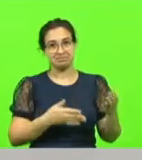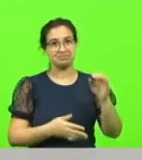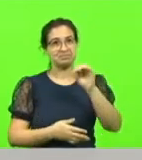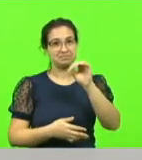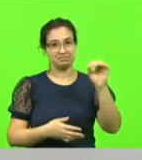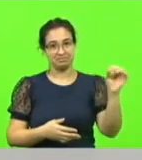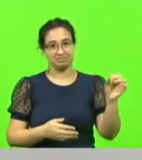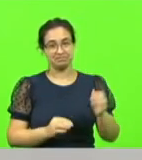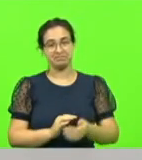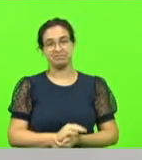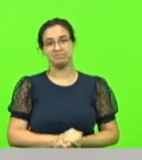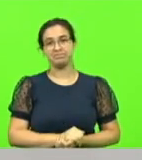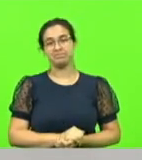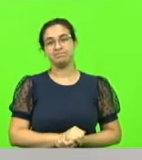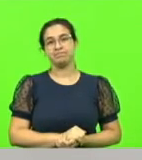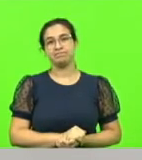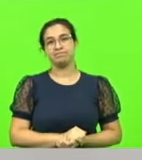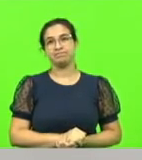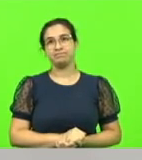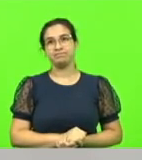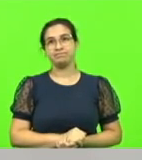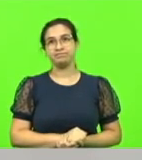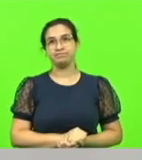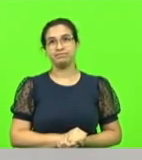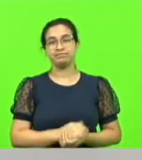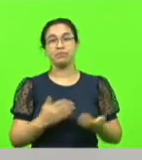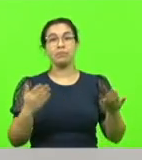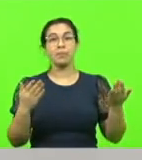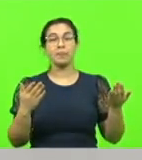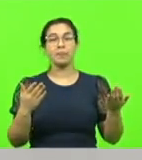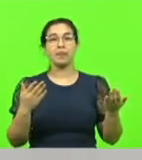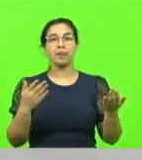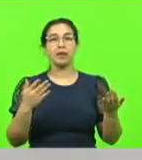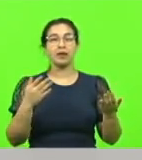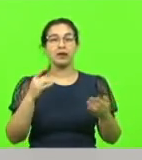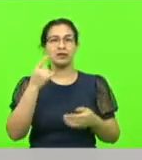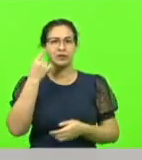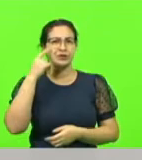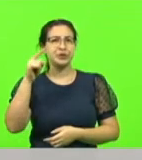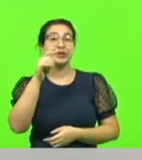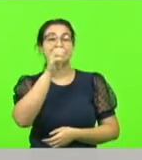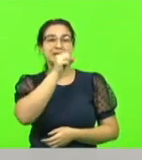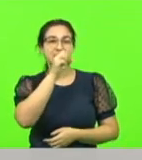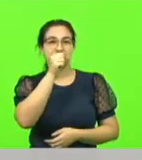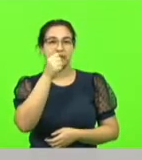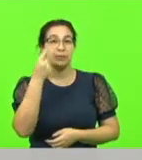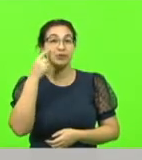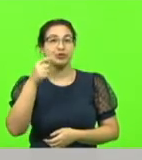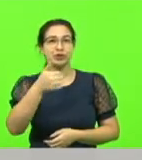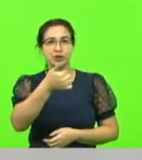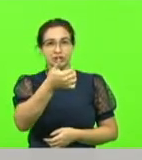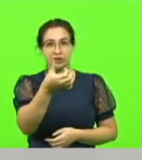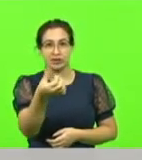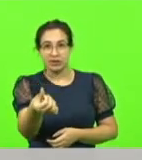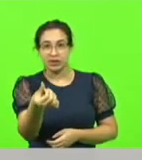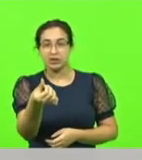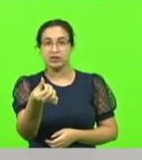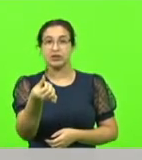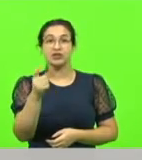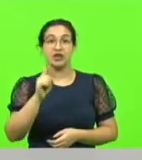Mas, senhoras e senhores, neste sábado, dia 16, será o Dia Mundial